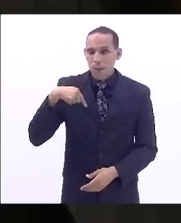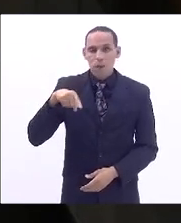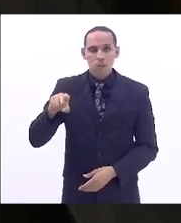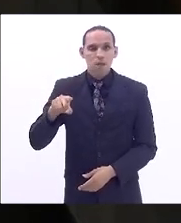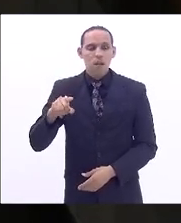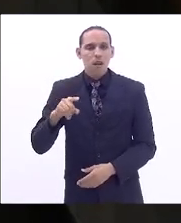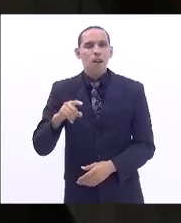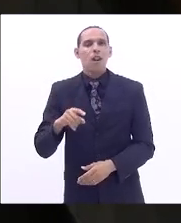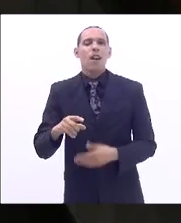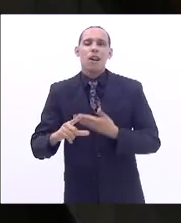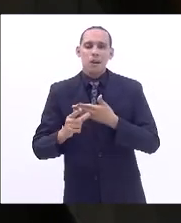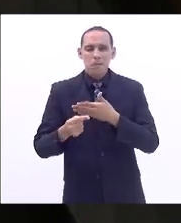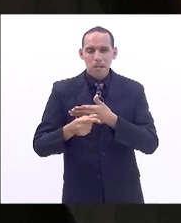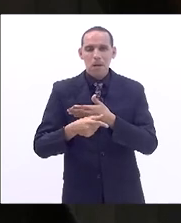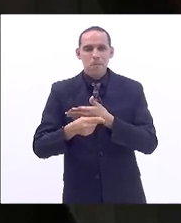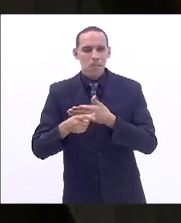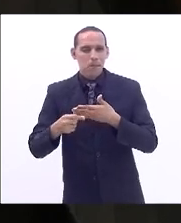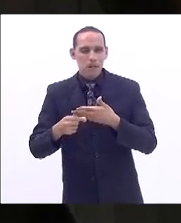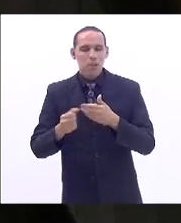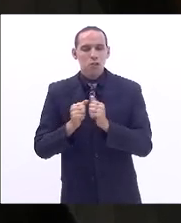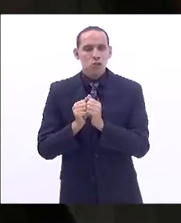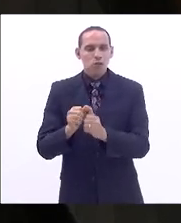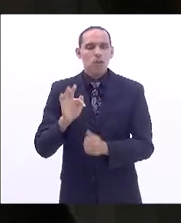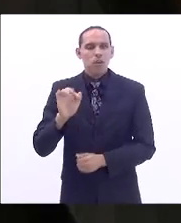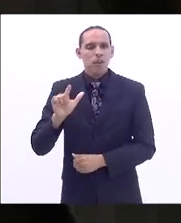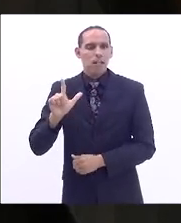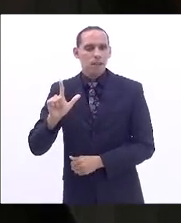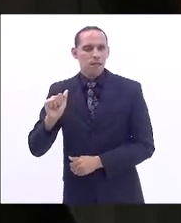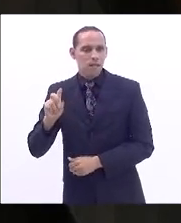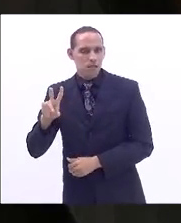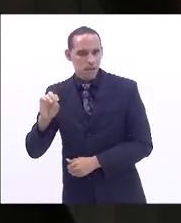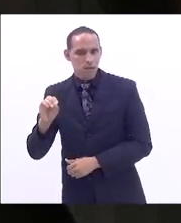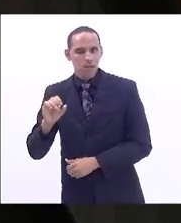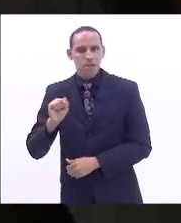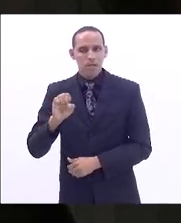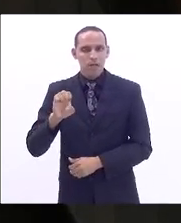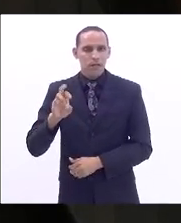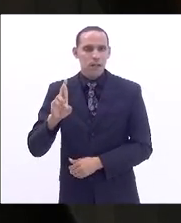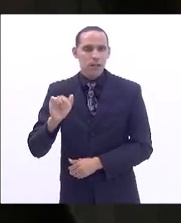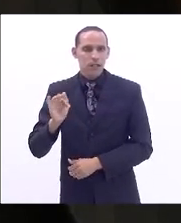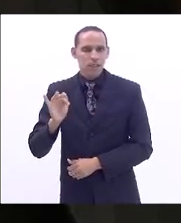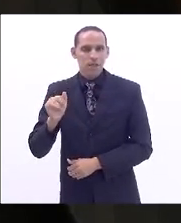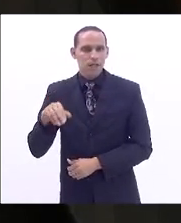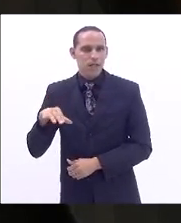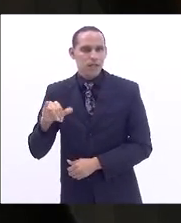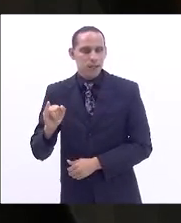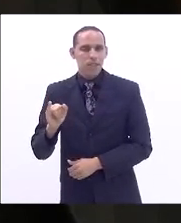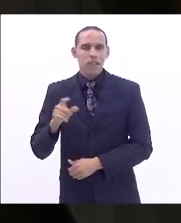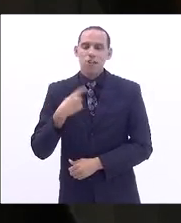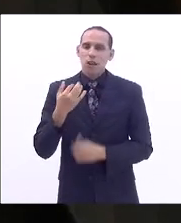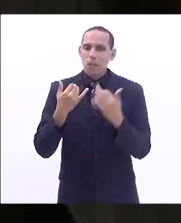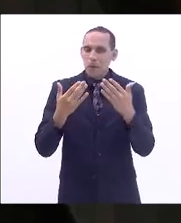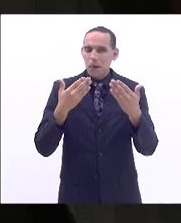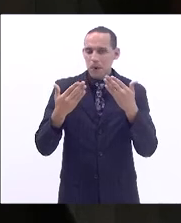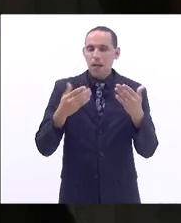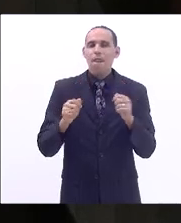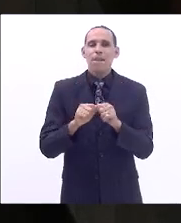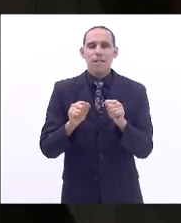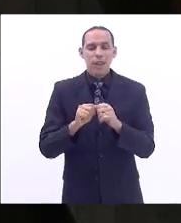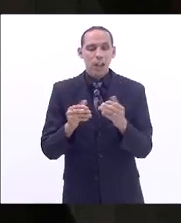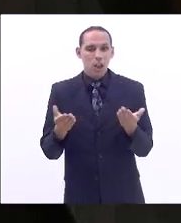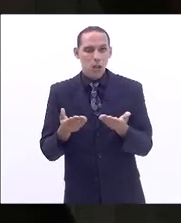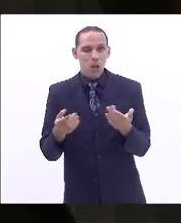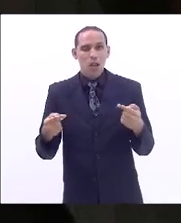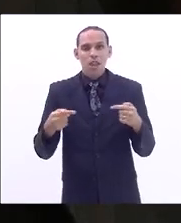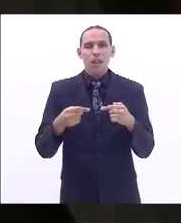Casa Civil vão Deputado Flávio serafini nós fizemos hoje uma audiência pública para tratar também da questão da UENF que